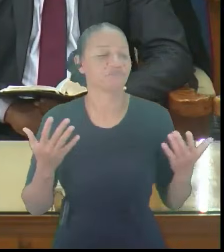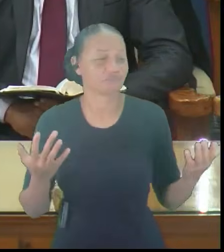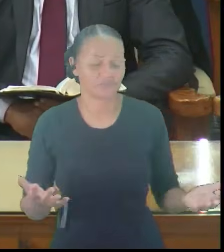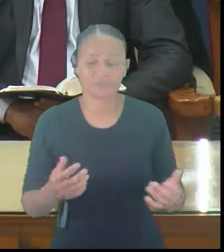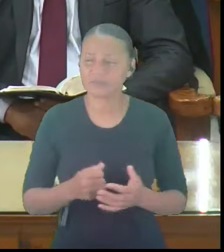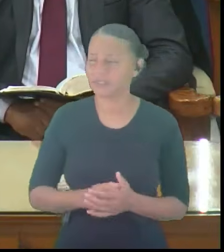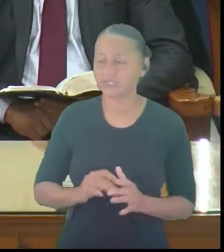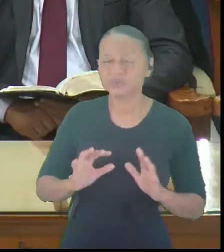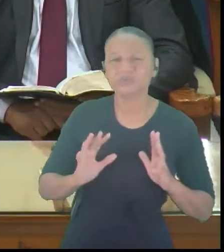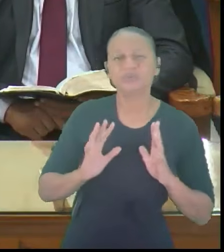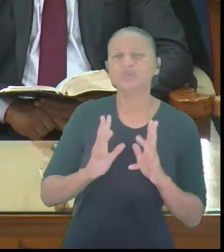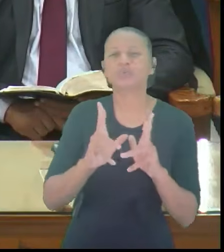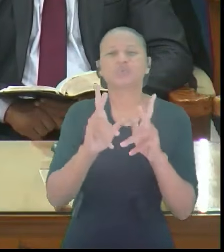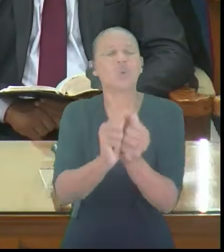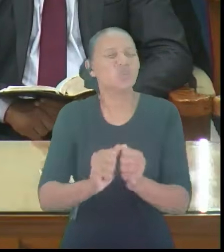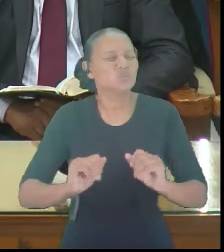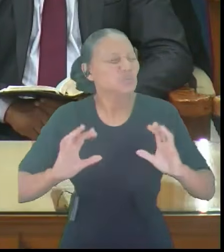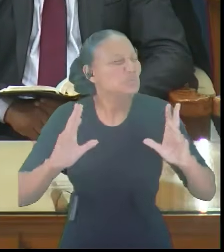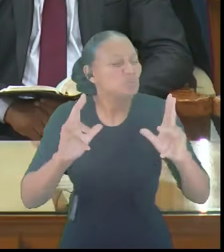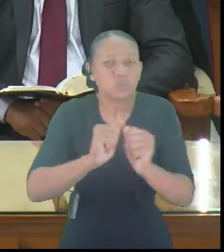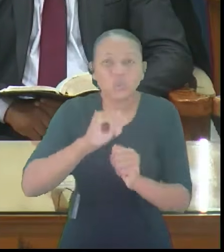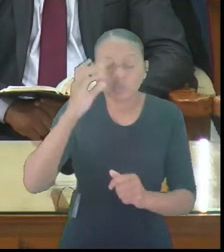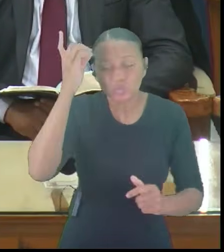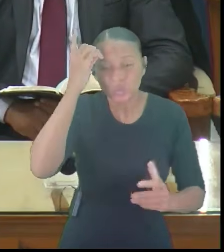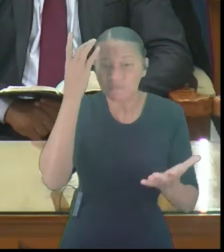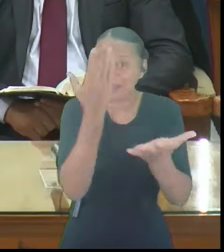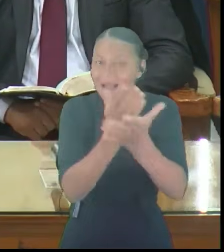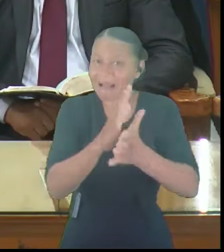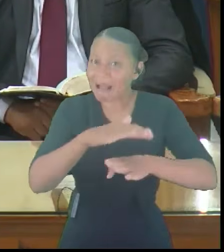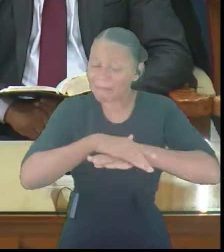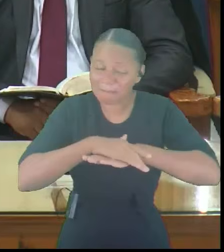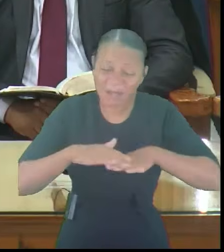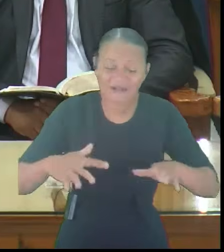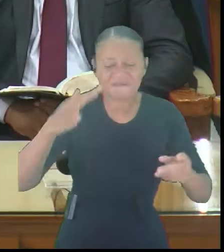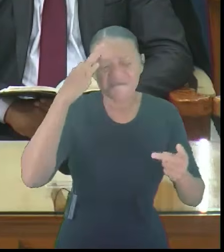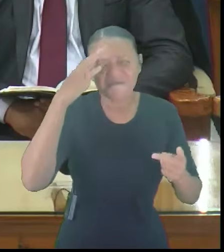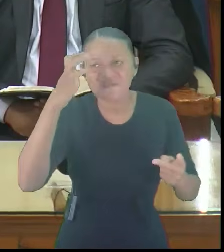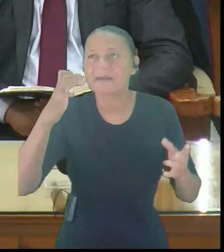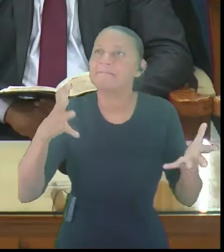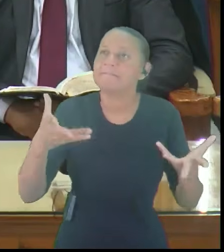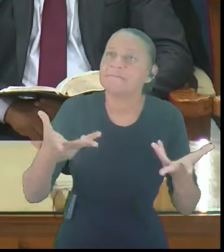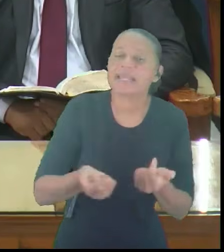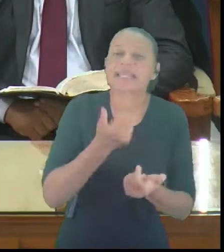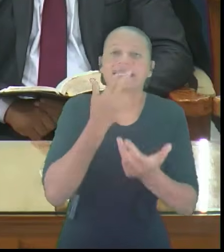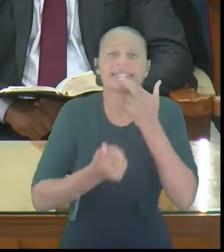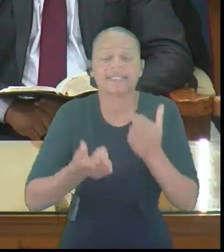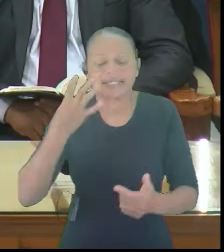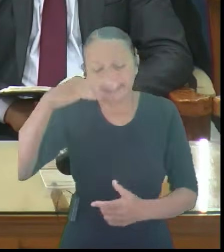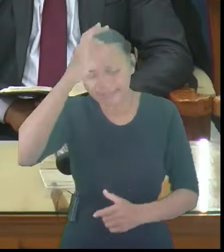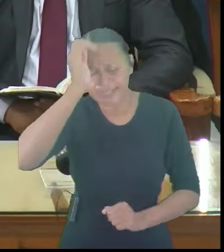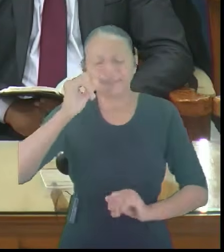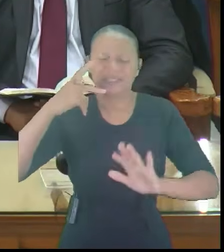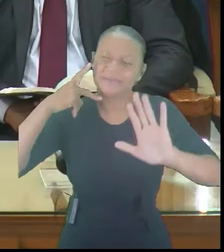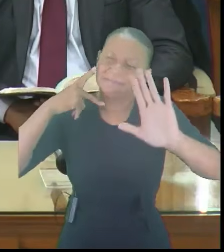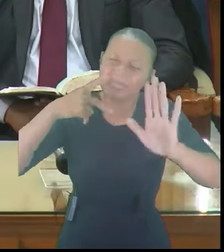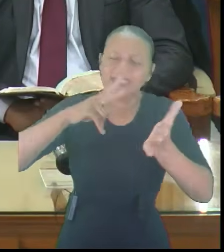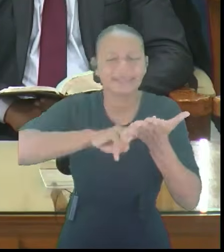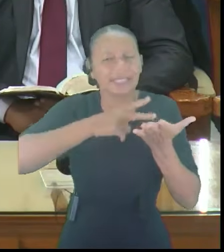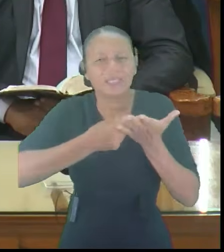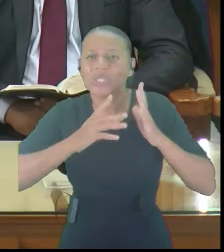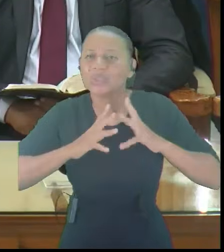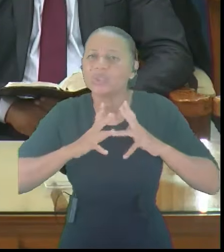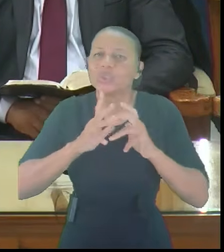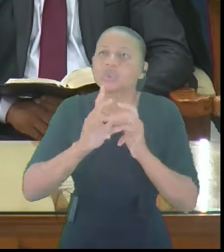os dons, todos os dons, todos os dons de cura, de maravilha, de fé, de língua, de profecia, de interpretação, quando é que esses